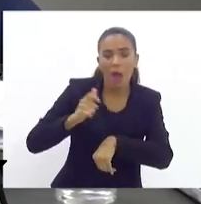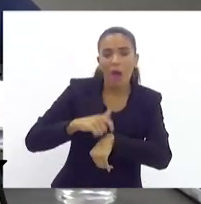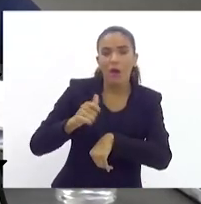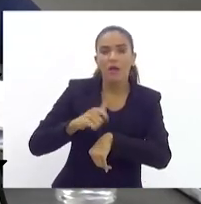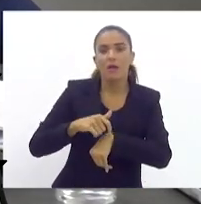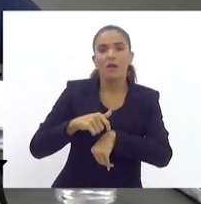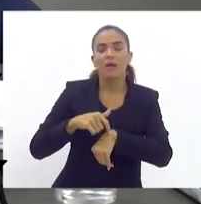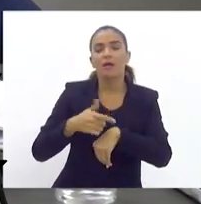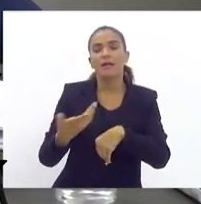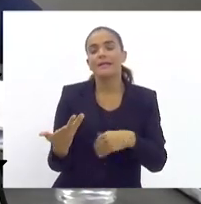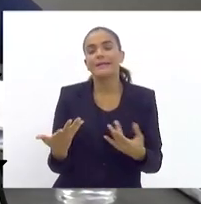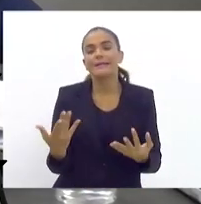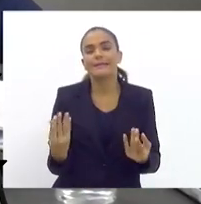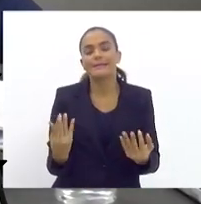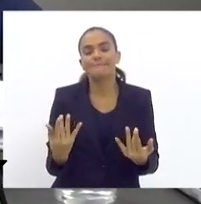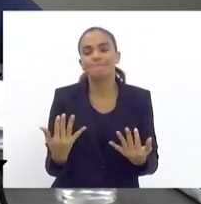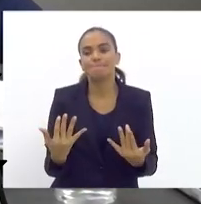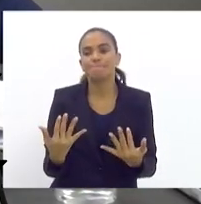você